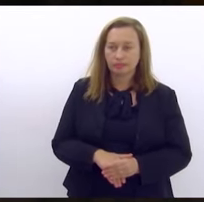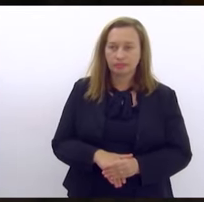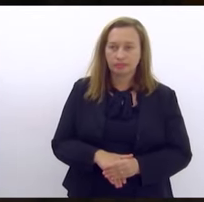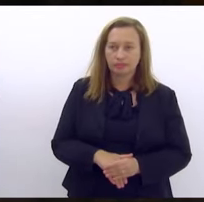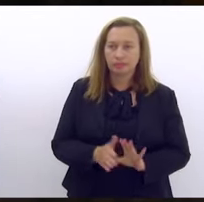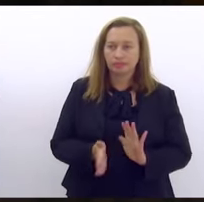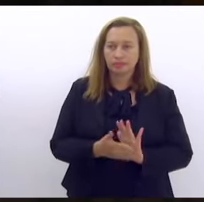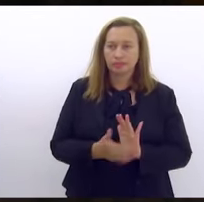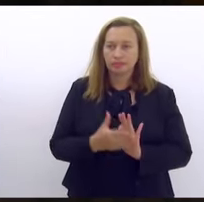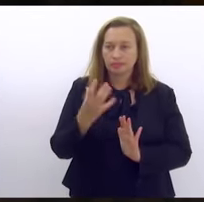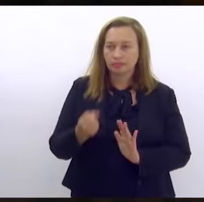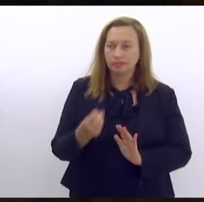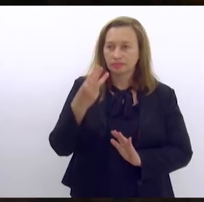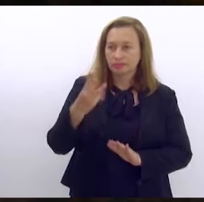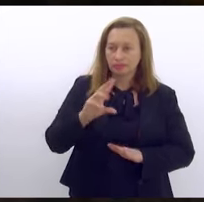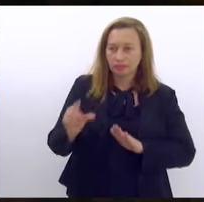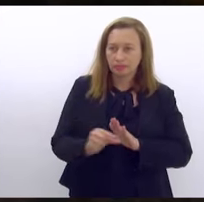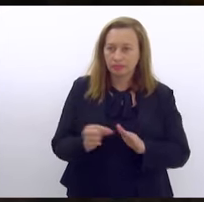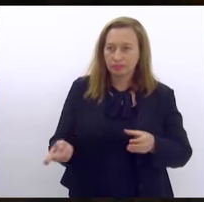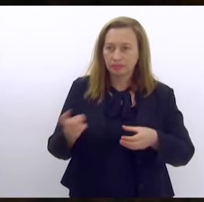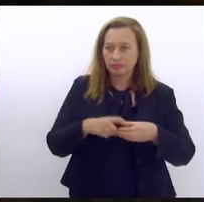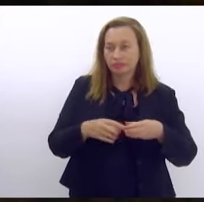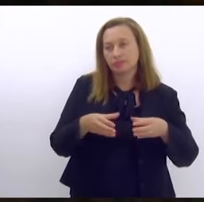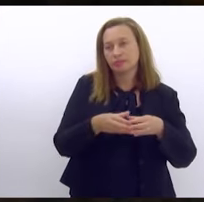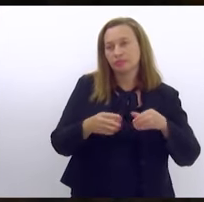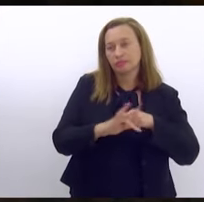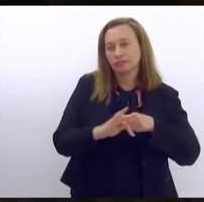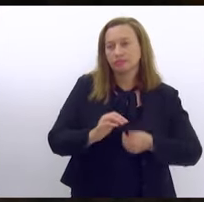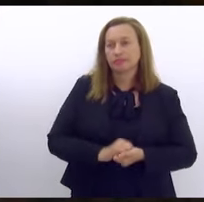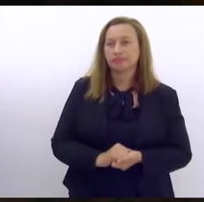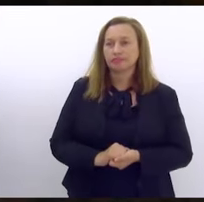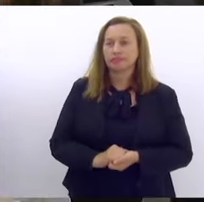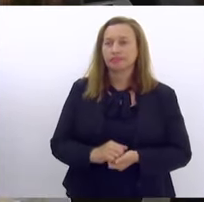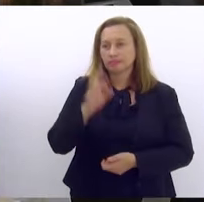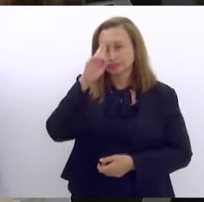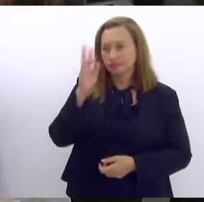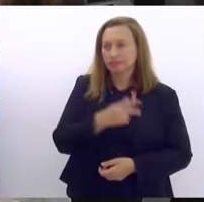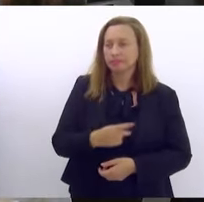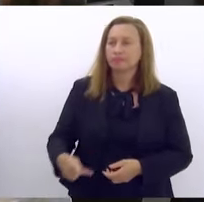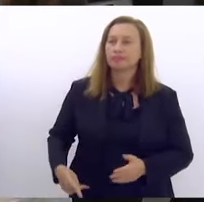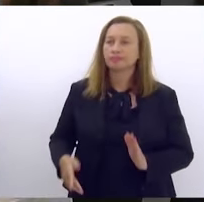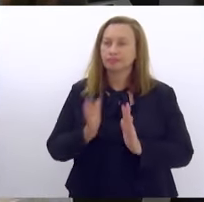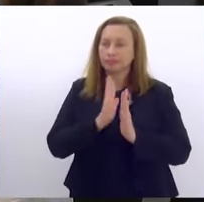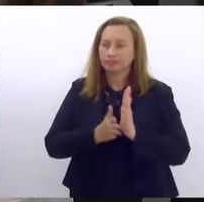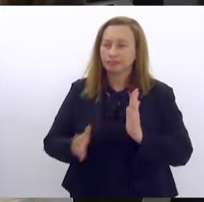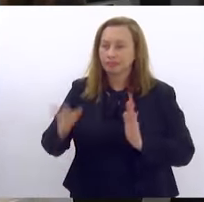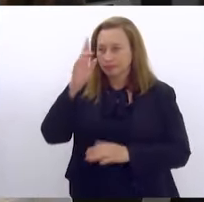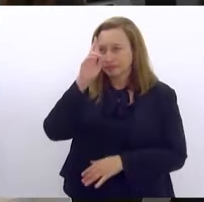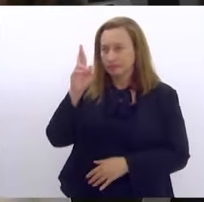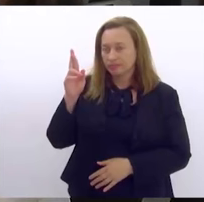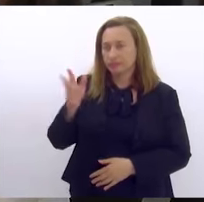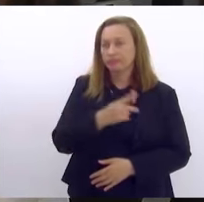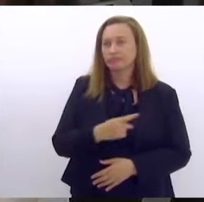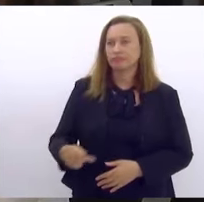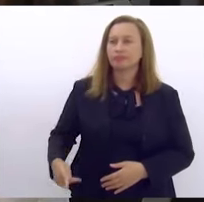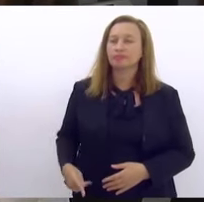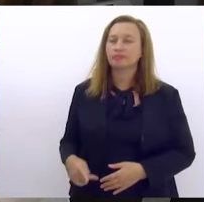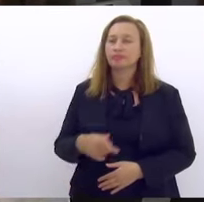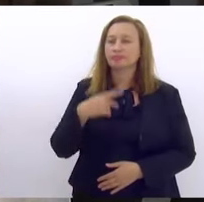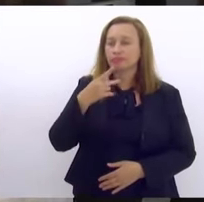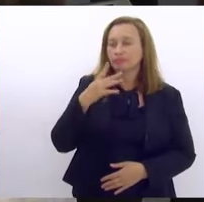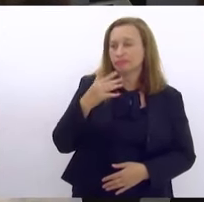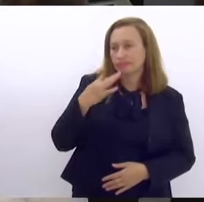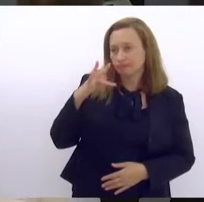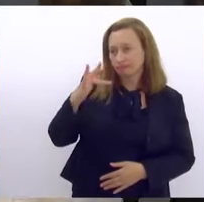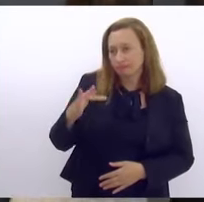Proposta recebeu 3 emendas e retorna às comissões. Senhor presidente. Pela ordem aqui, nosso presidente. Senhor presidente, de forma muito breve,